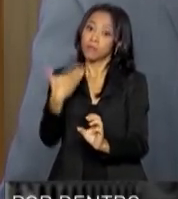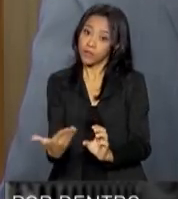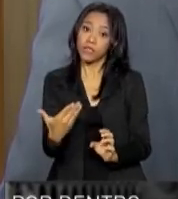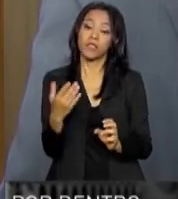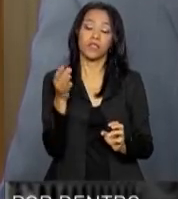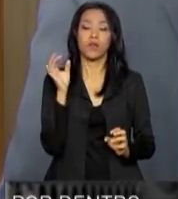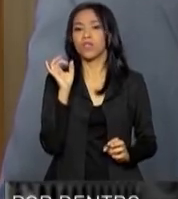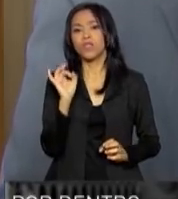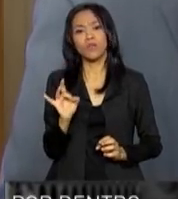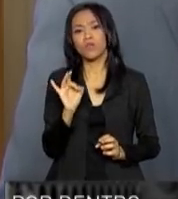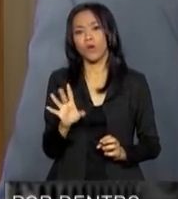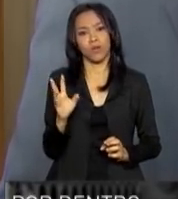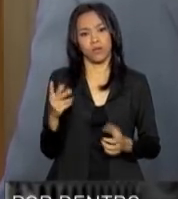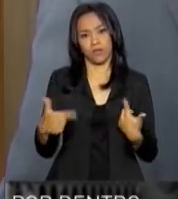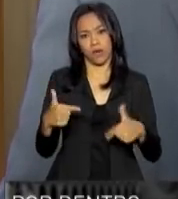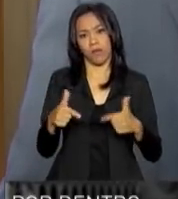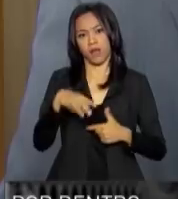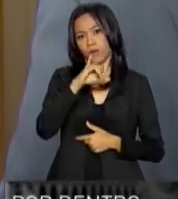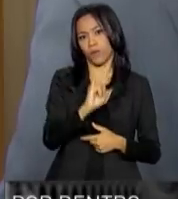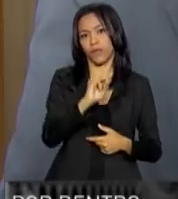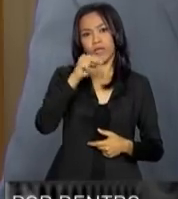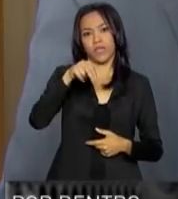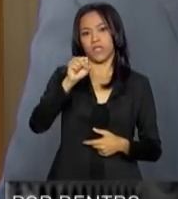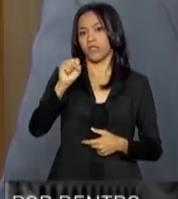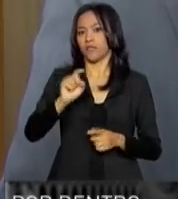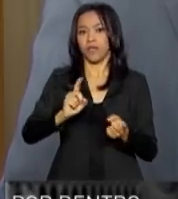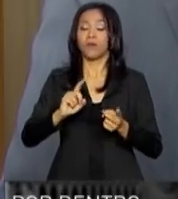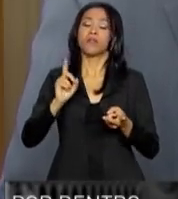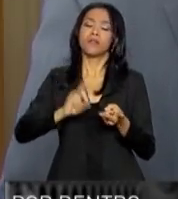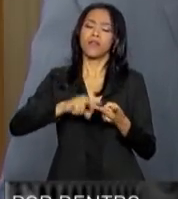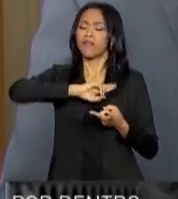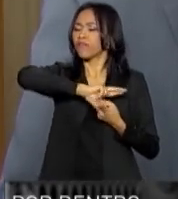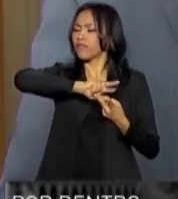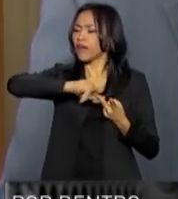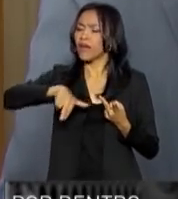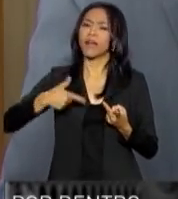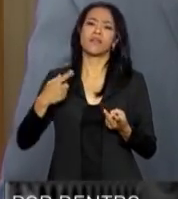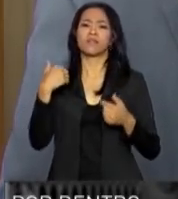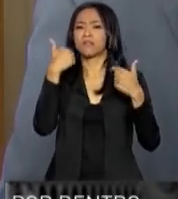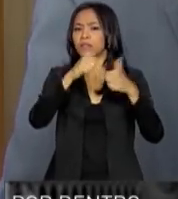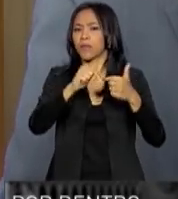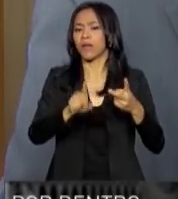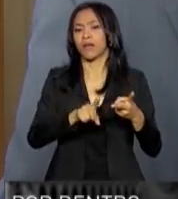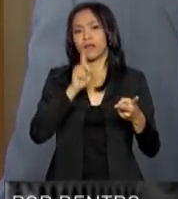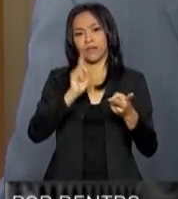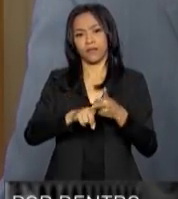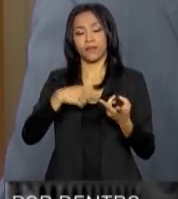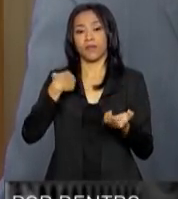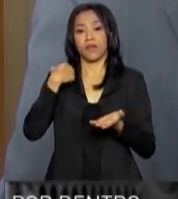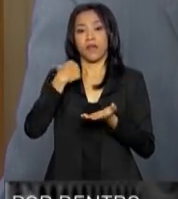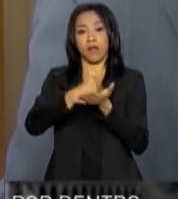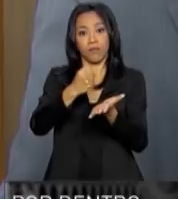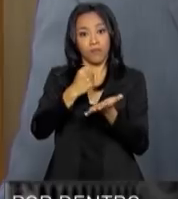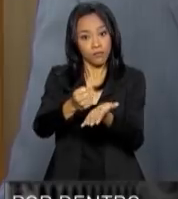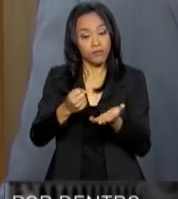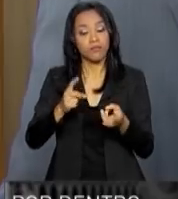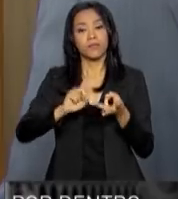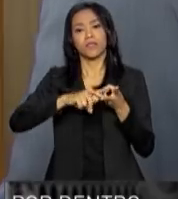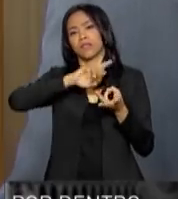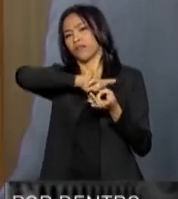benefício previdenciário nós temos uma gama de benefícios previdenciários e assistenciais e trabalhistas que são administrados nas agências da previdência